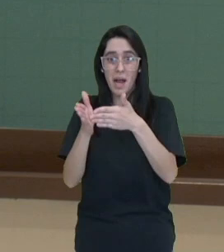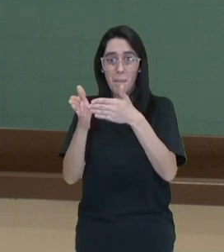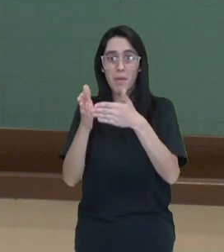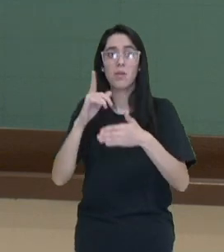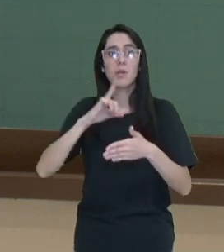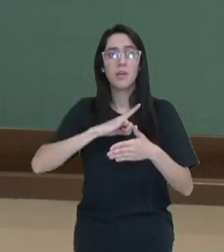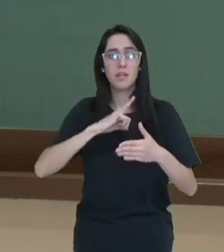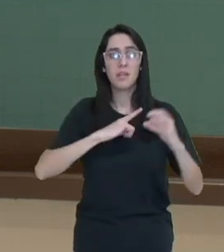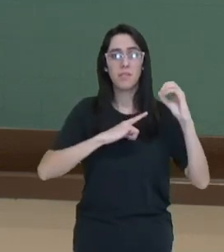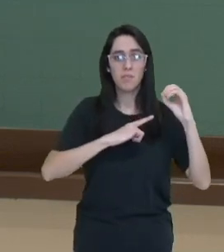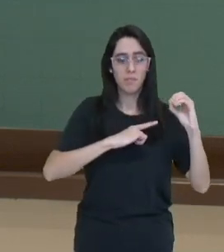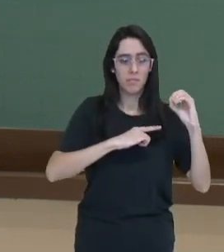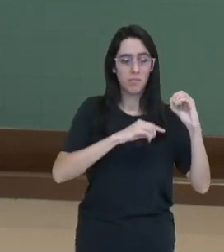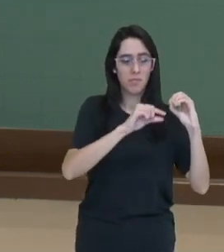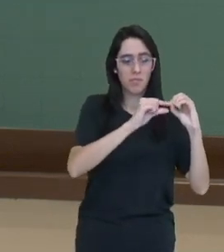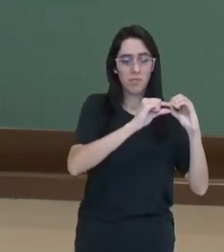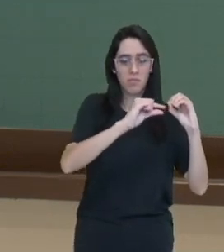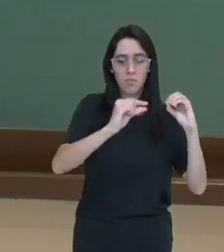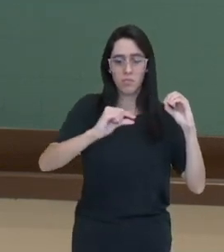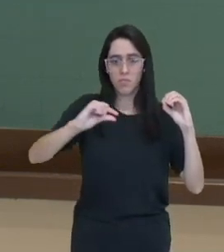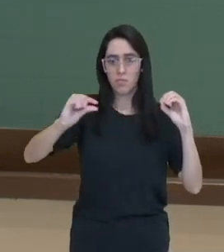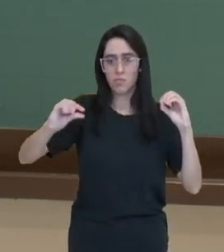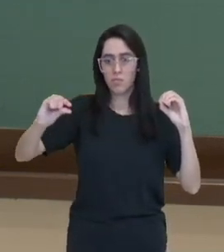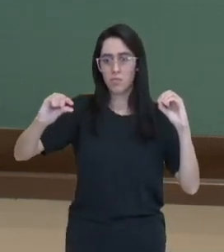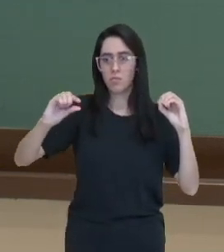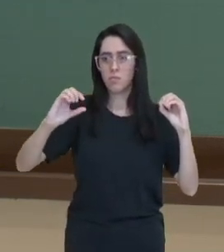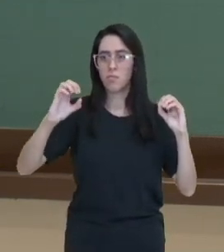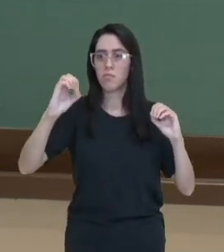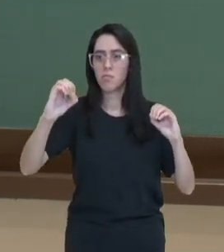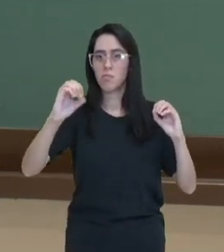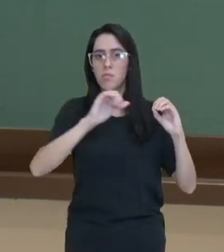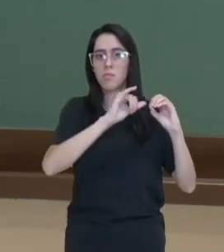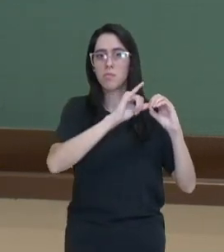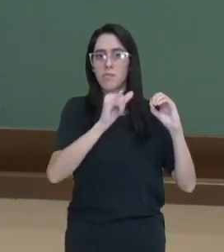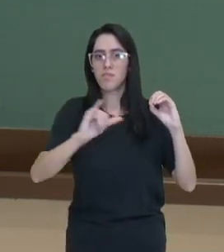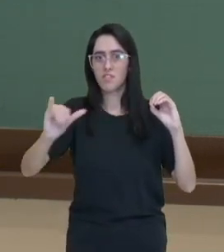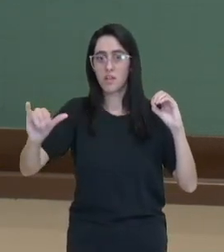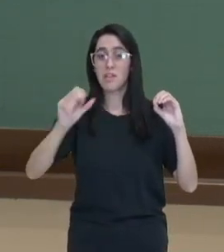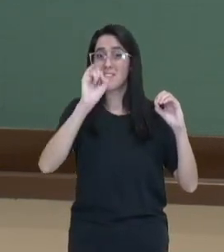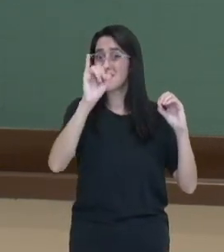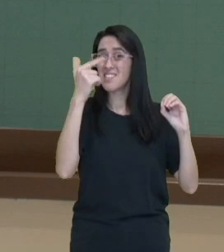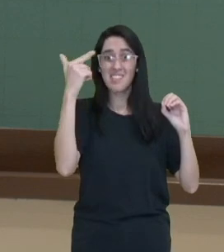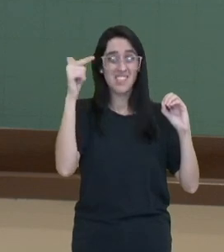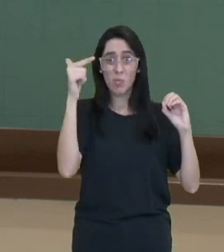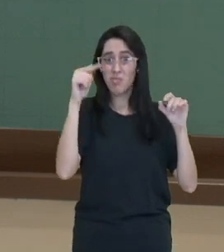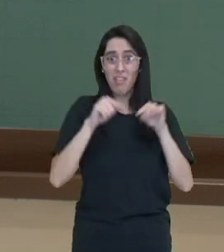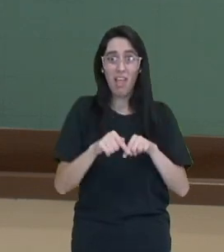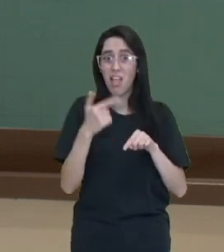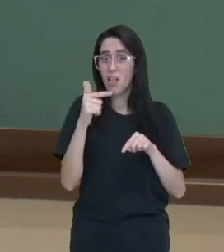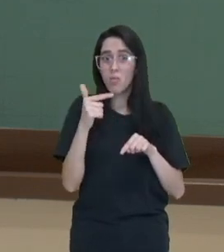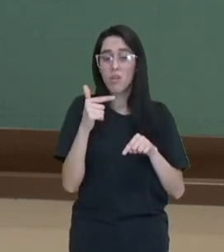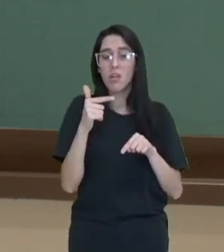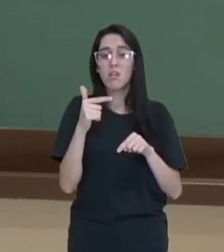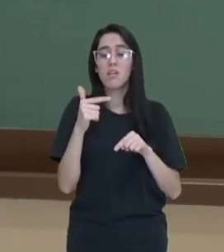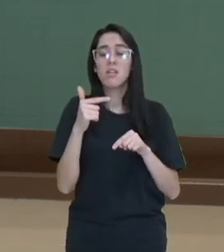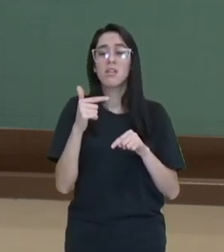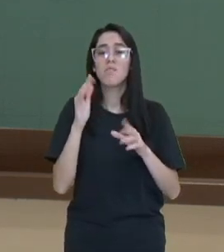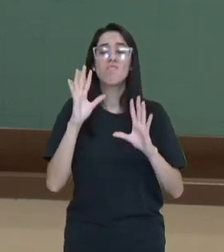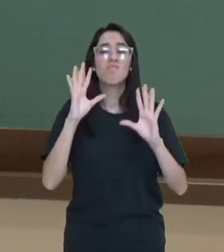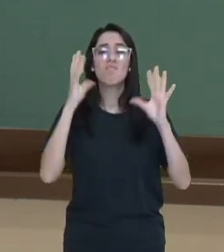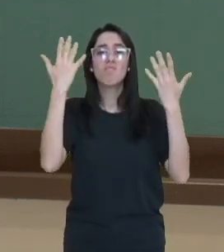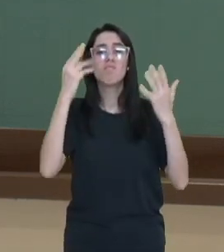para o corpo celular, para o axônio. Se eu não tenho essa camada aqui perfeitinha, o impulso,